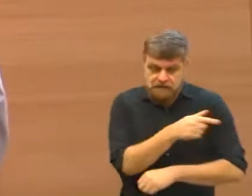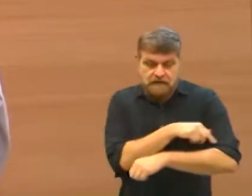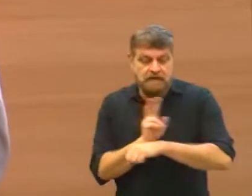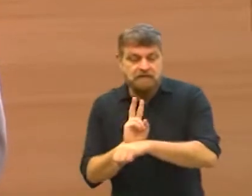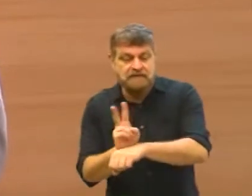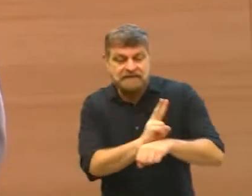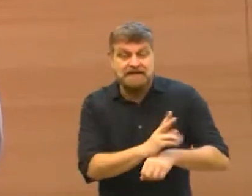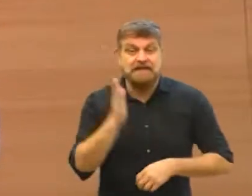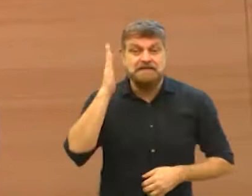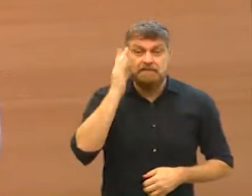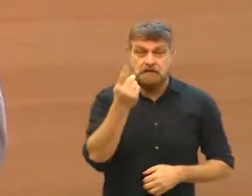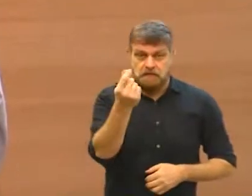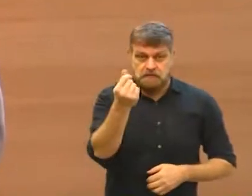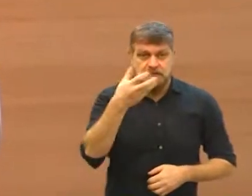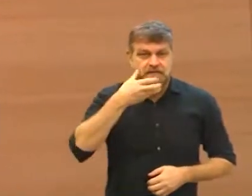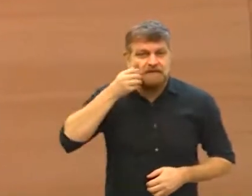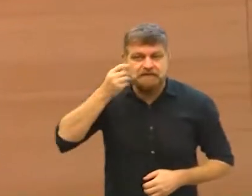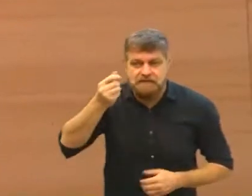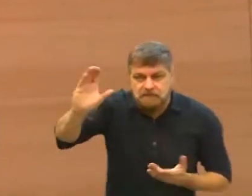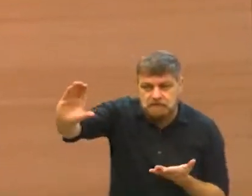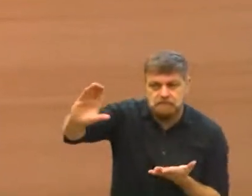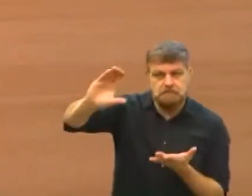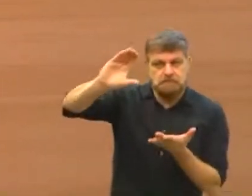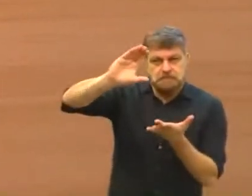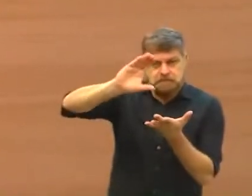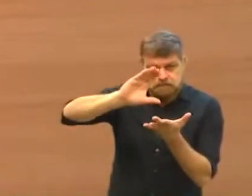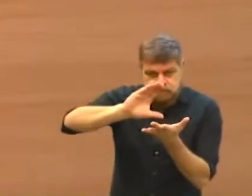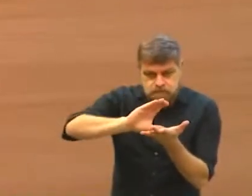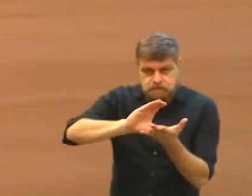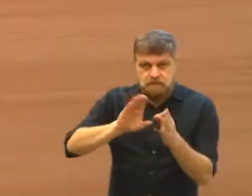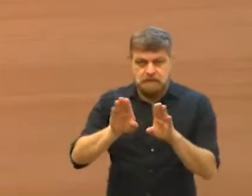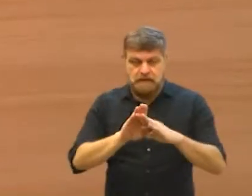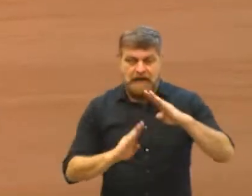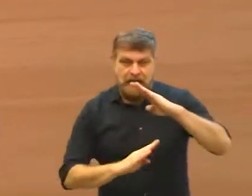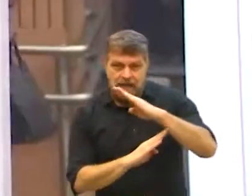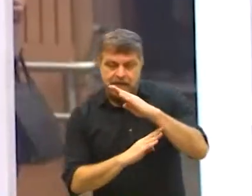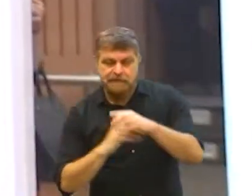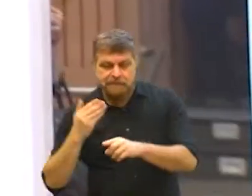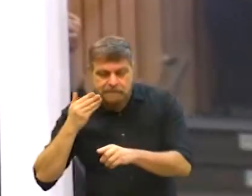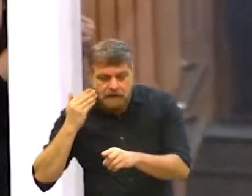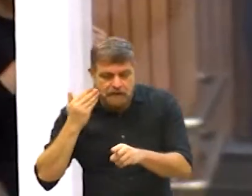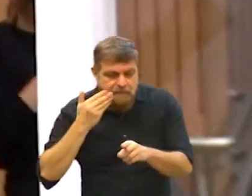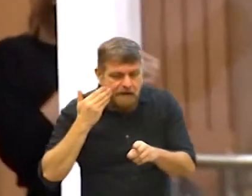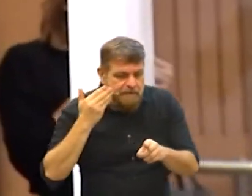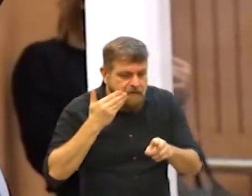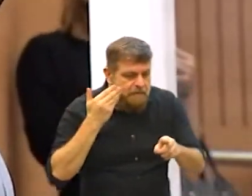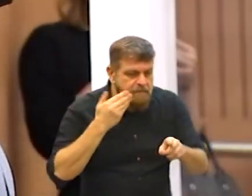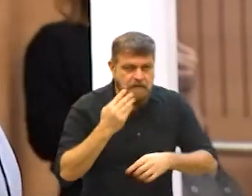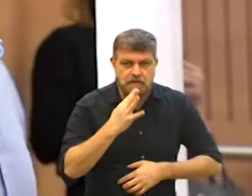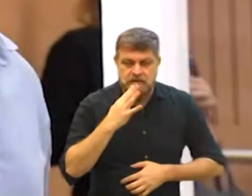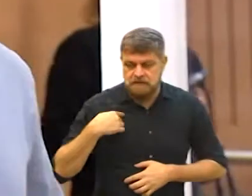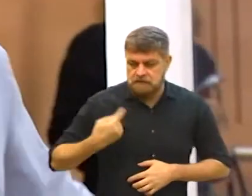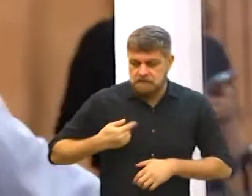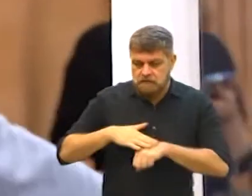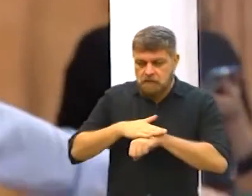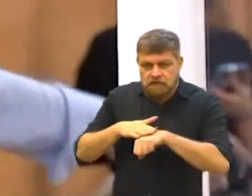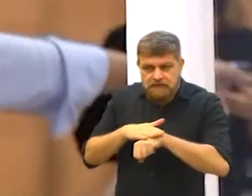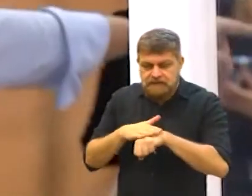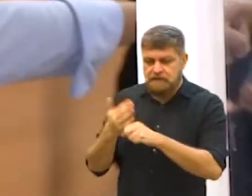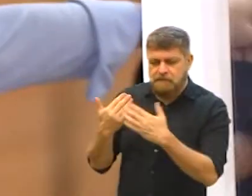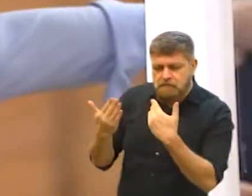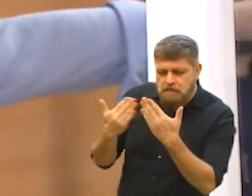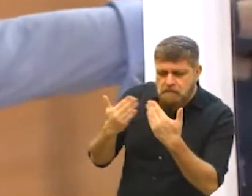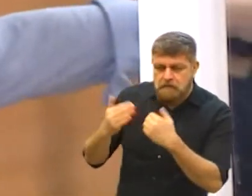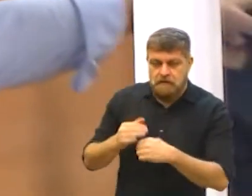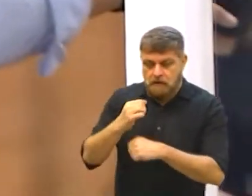fazendo um serviço de fiscalização das emendas que foram empenhadas, estão conhecendo a casa hoje e estamos alinhando